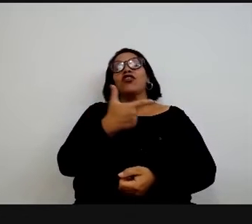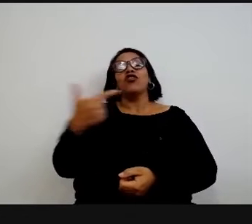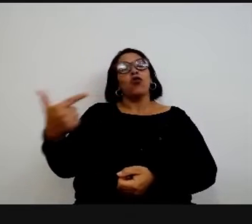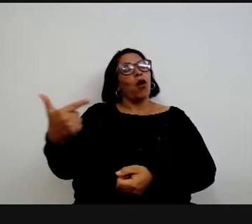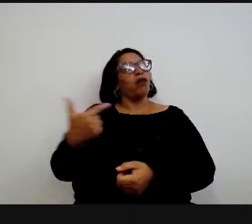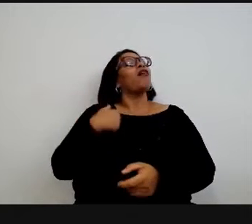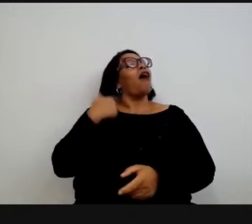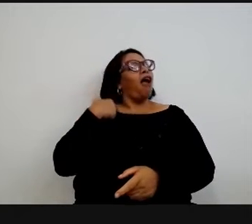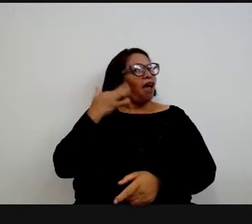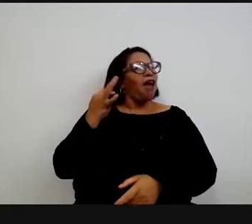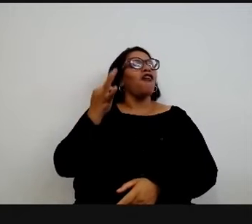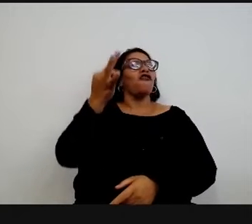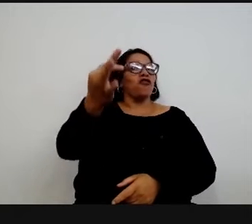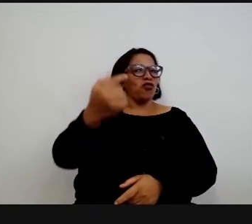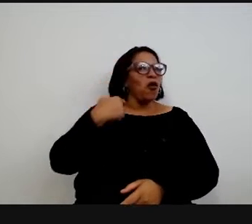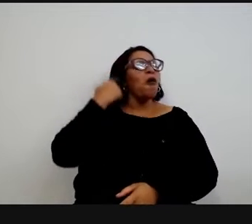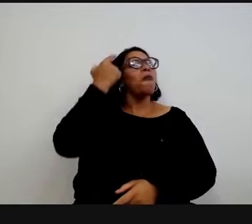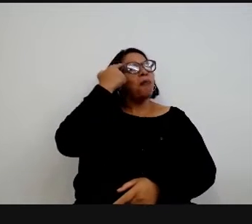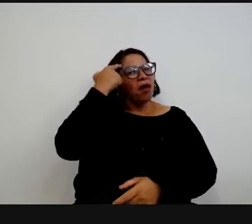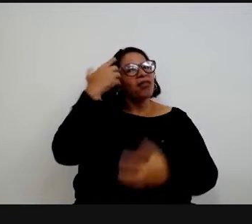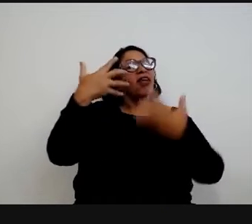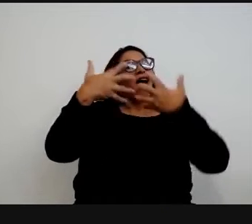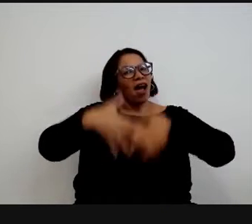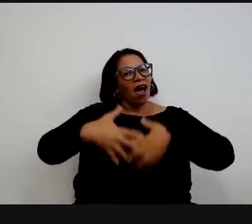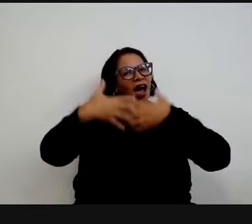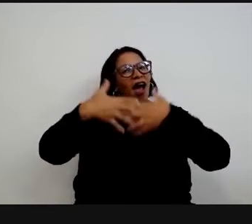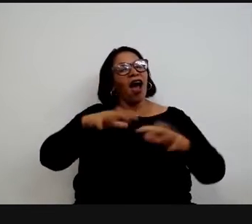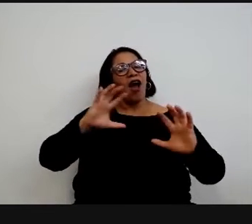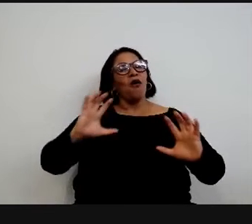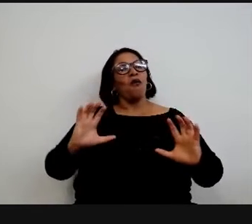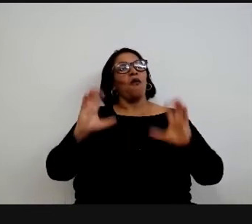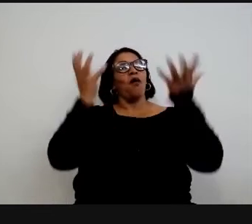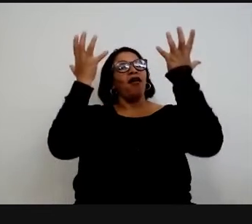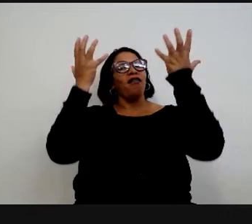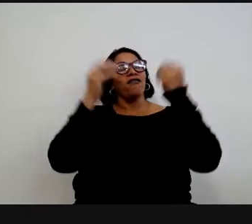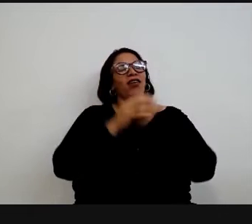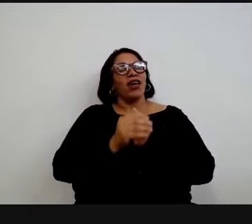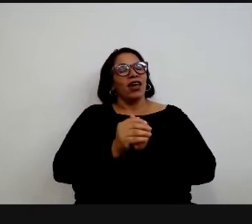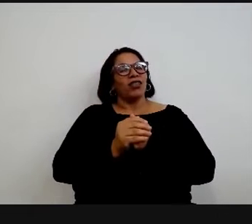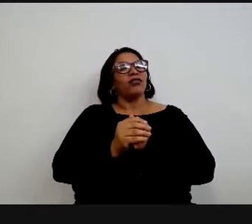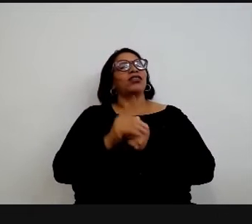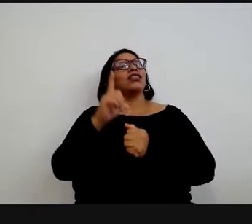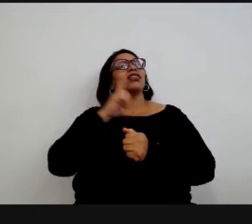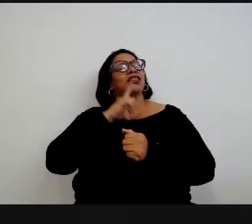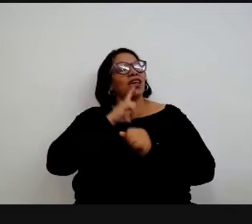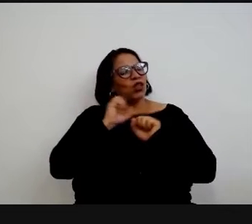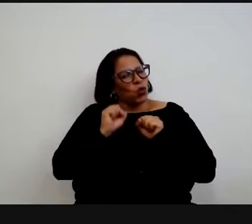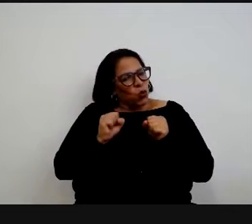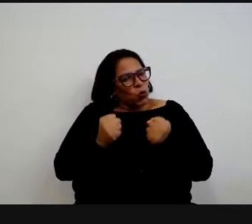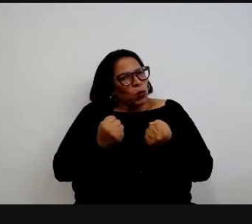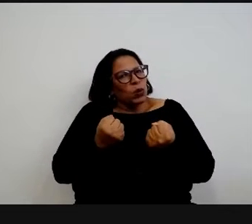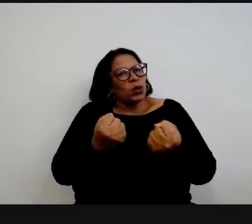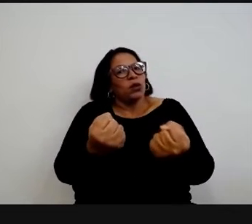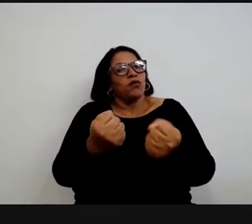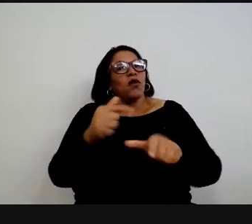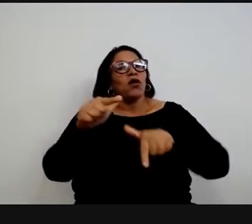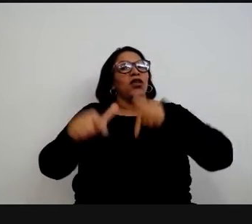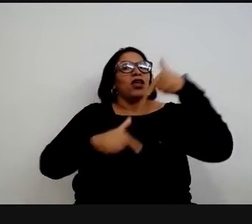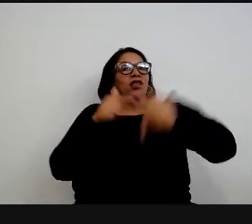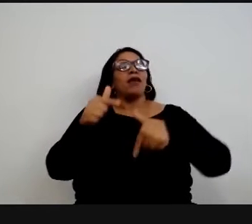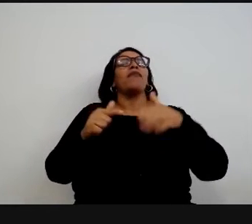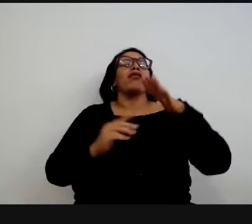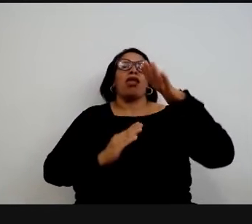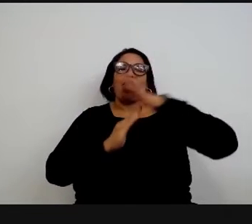É outro desafio, né? Realizar um evento, assim, tem todo um esforço e tem essas